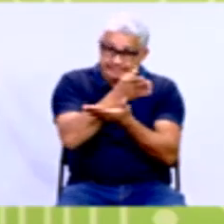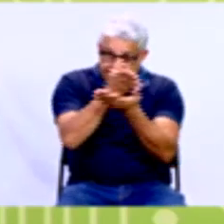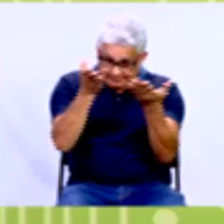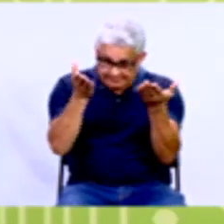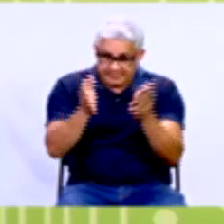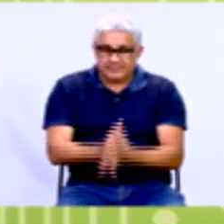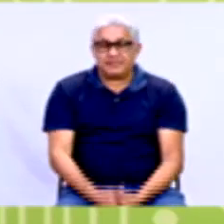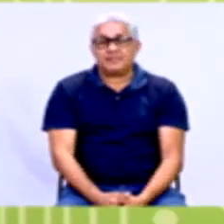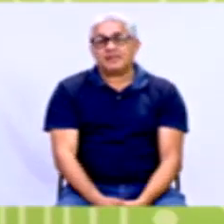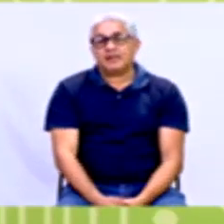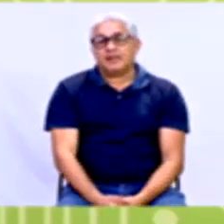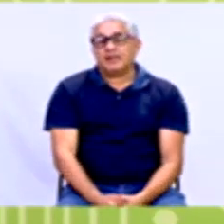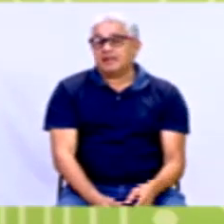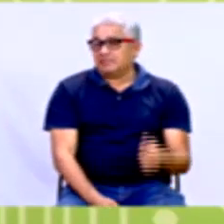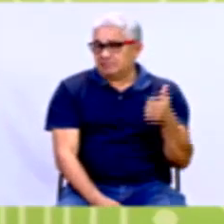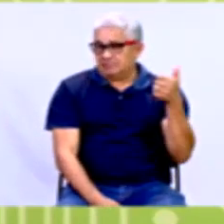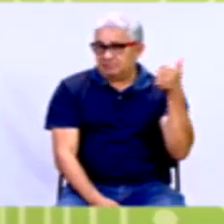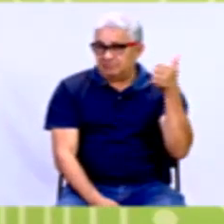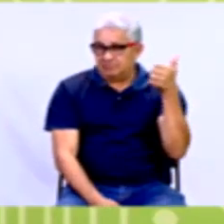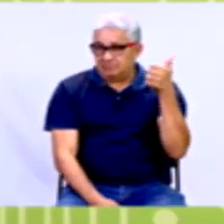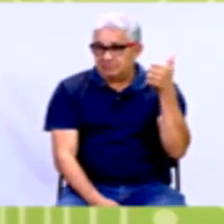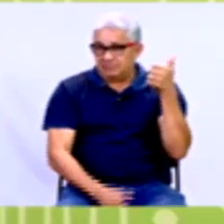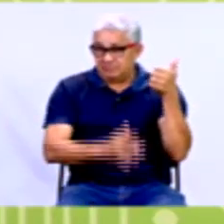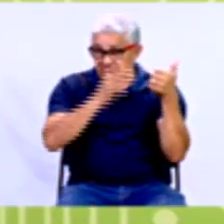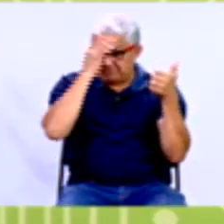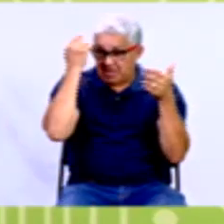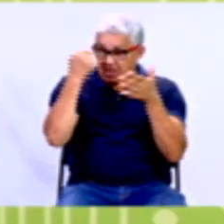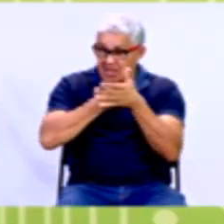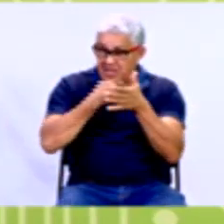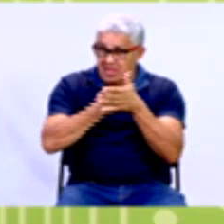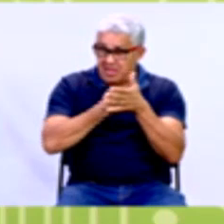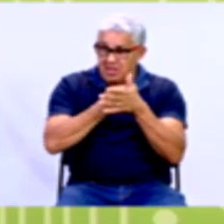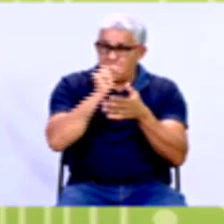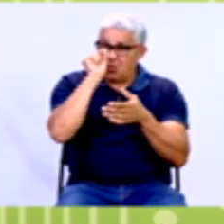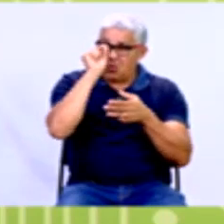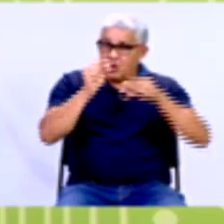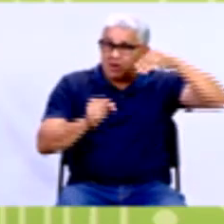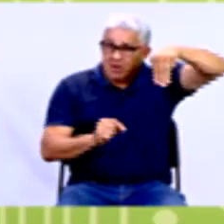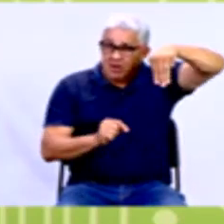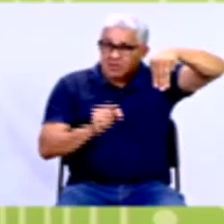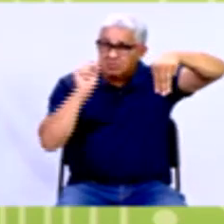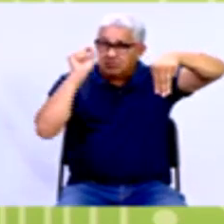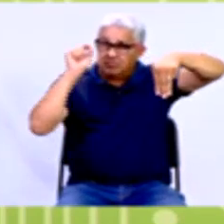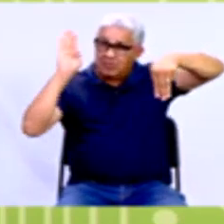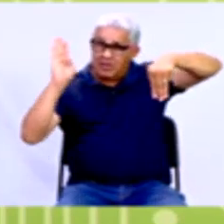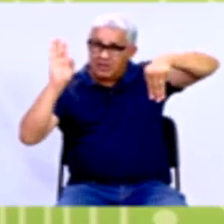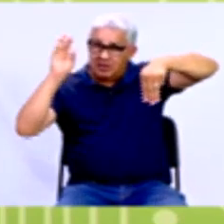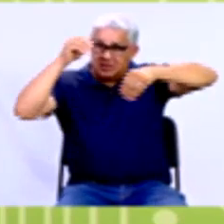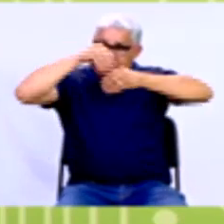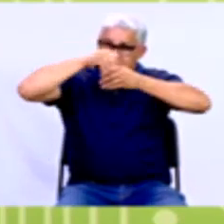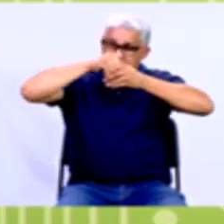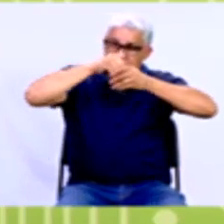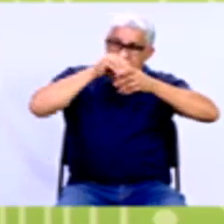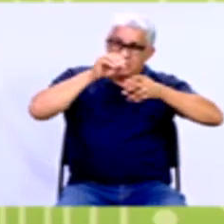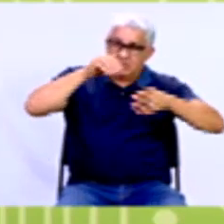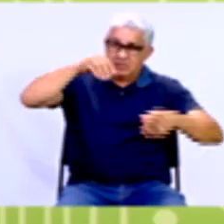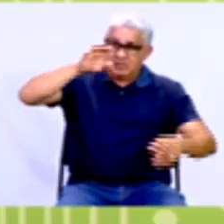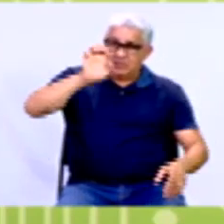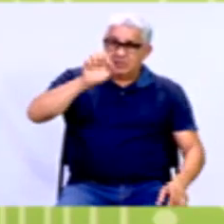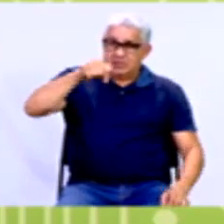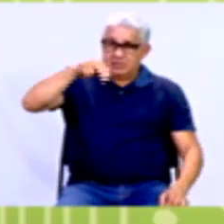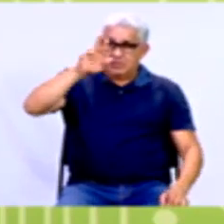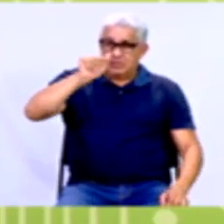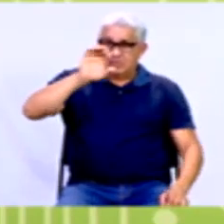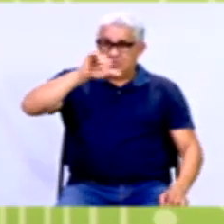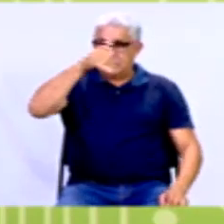aí. Primeira coisa, o pessoal está perguntando o que é o M e o que é o B dentro da equação da reta de